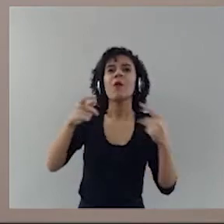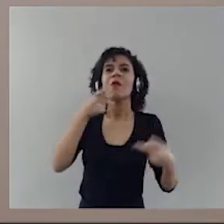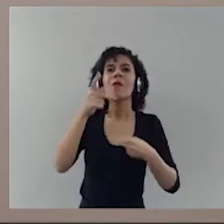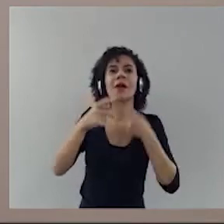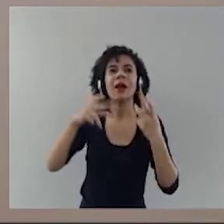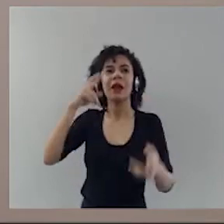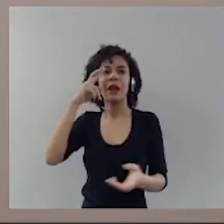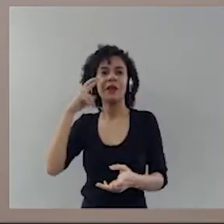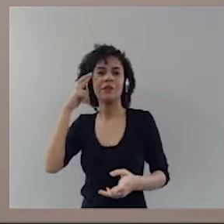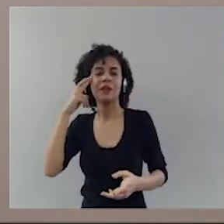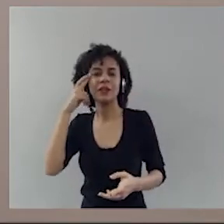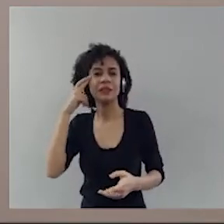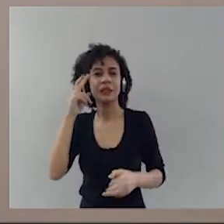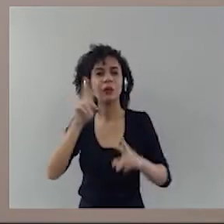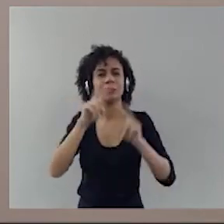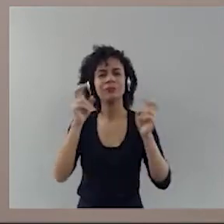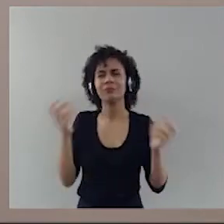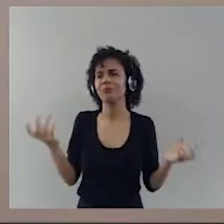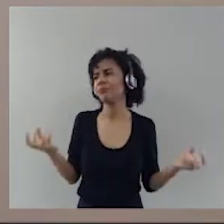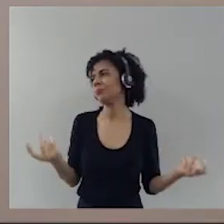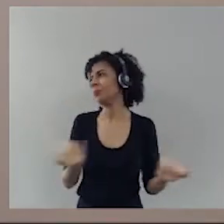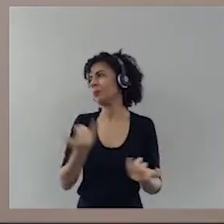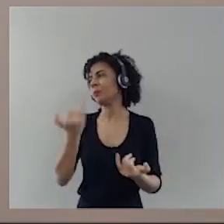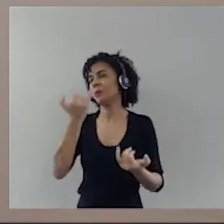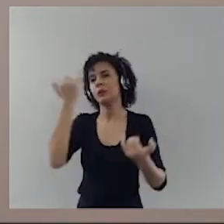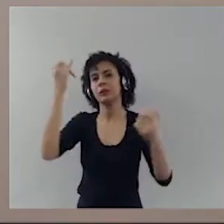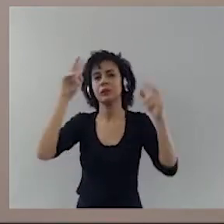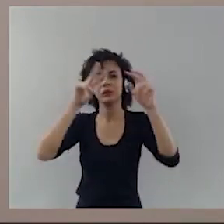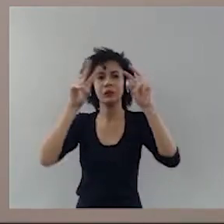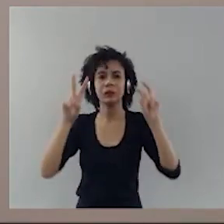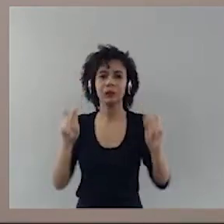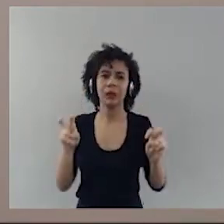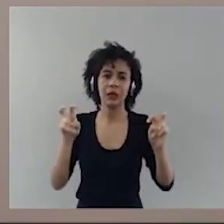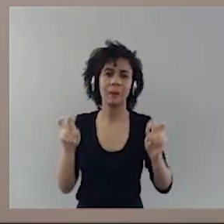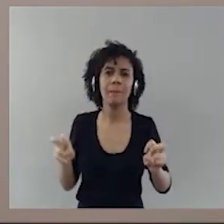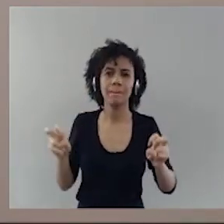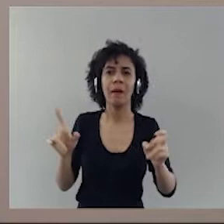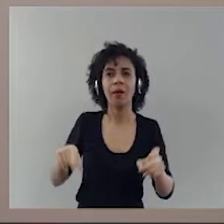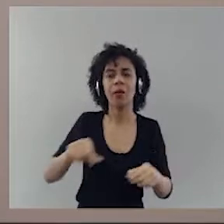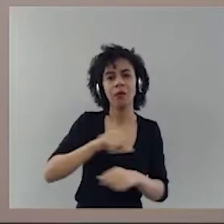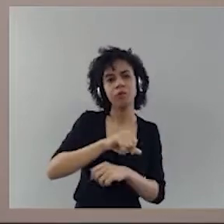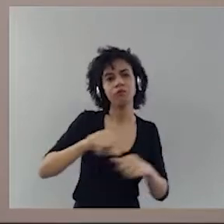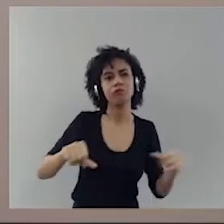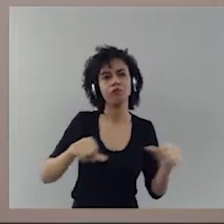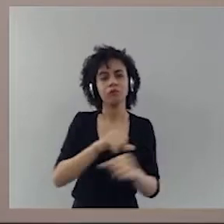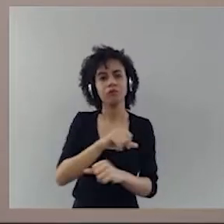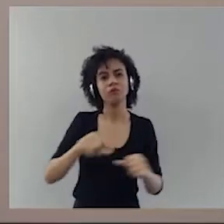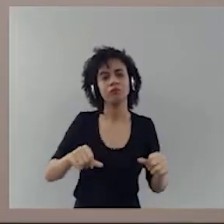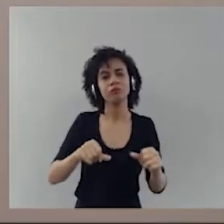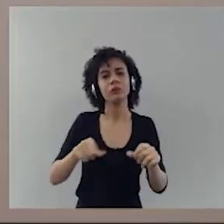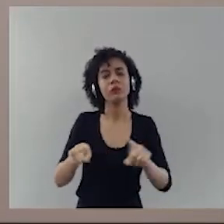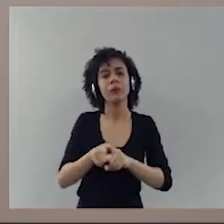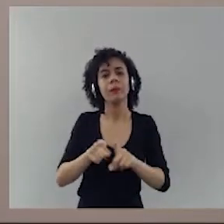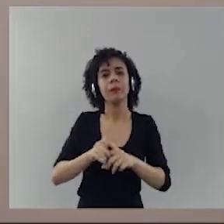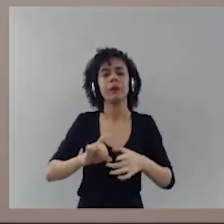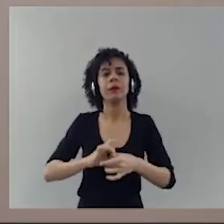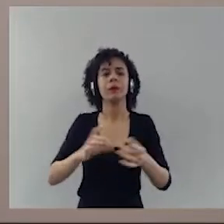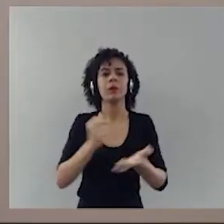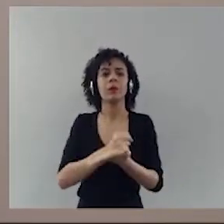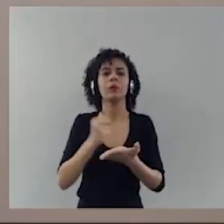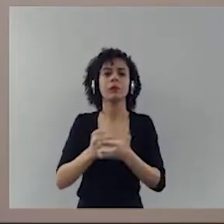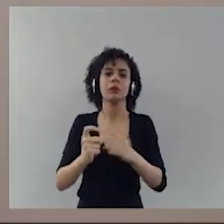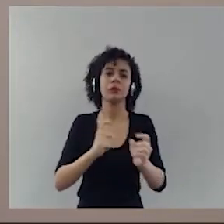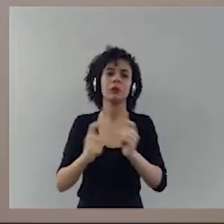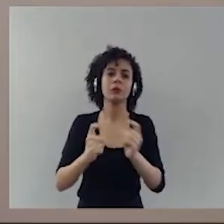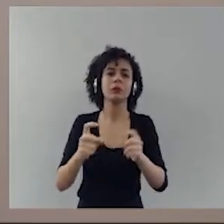sobre esse esse tema tão relevante que é é as alterações das licitações e contratos administrativos